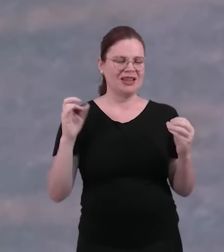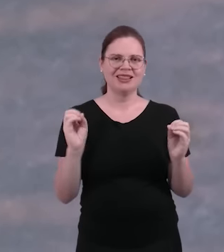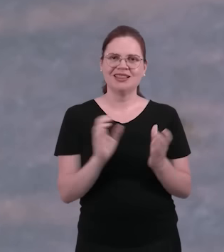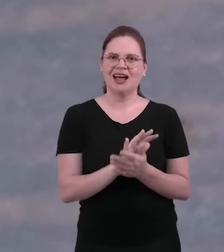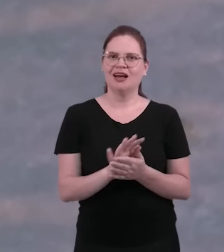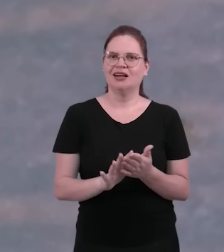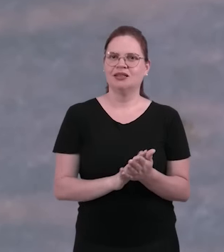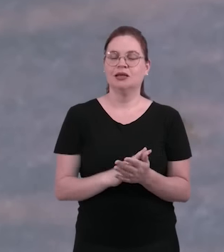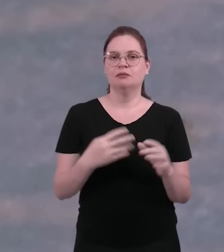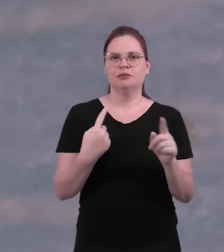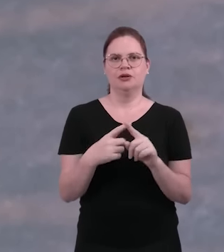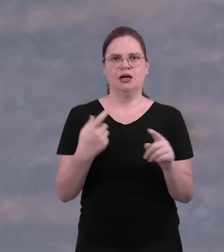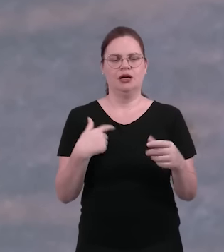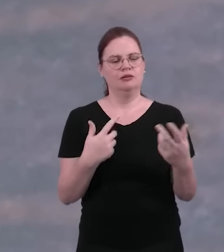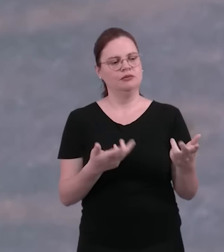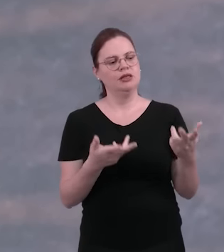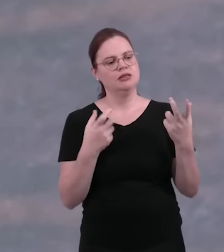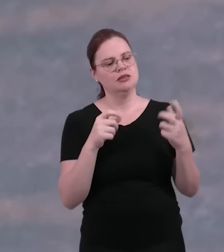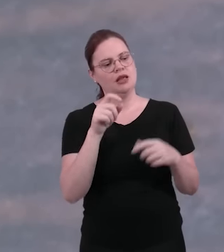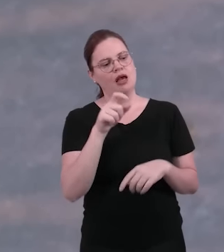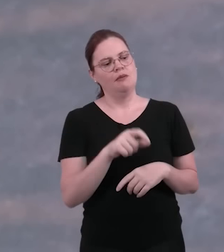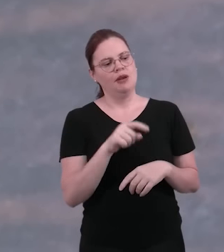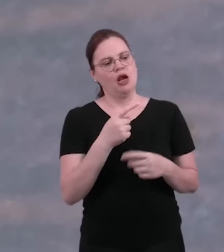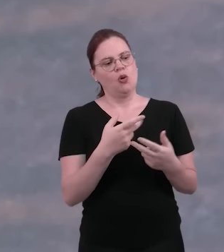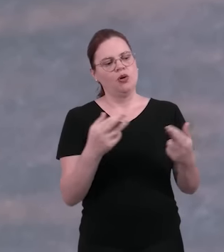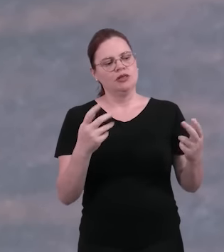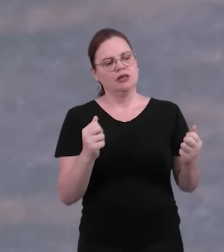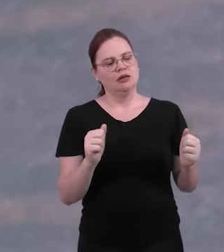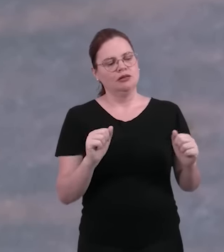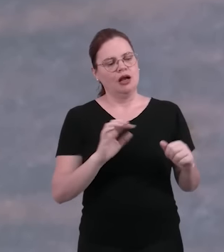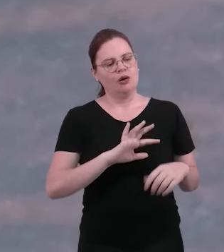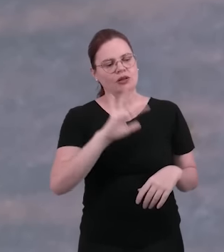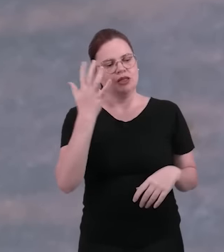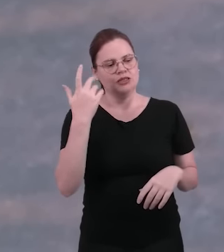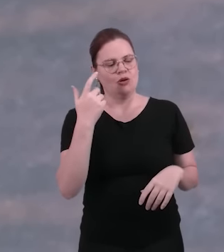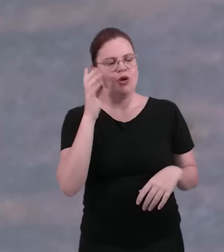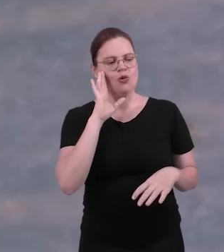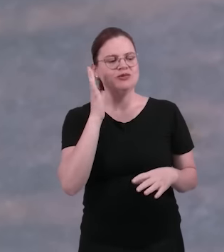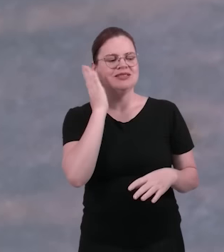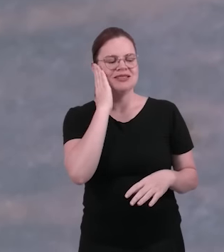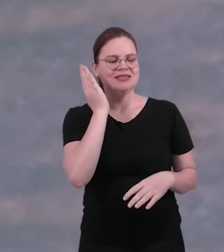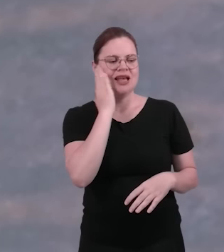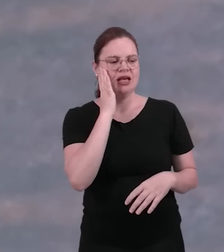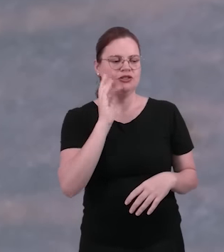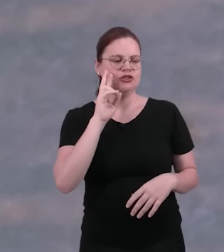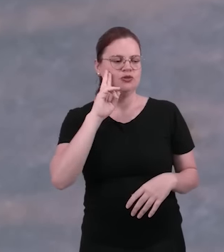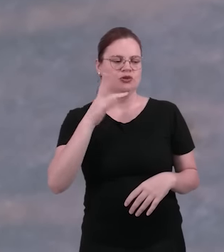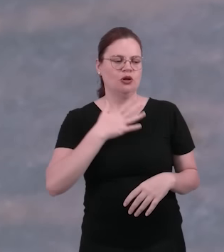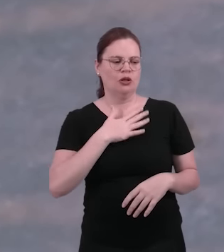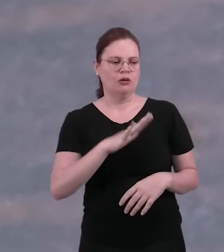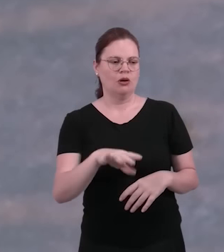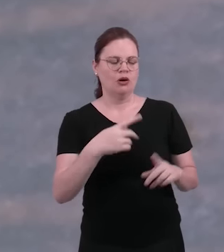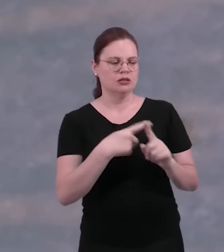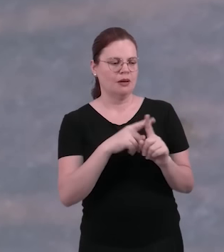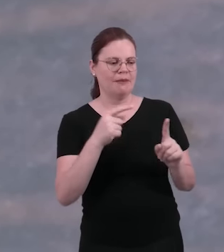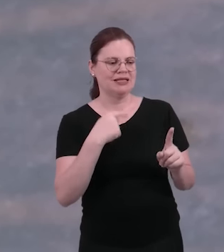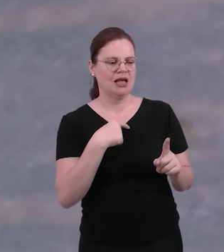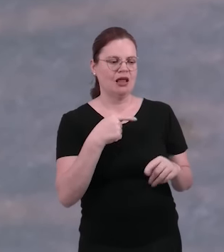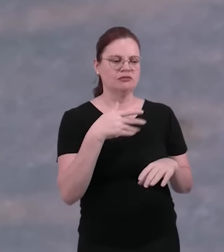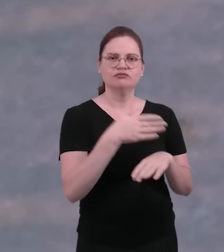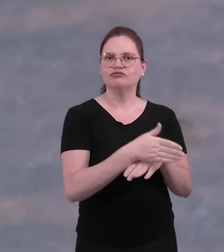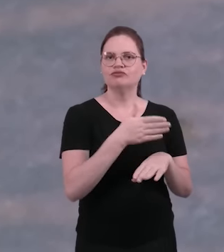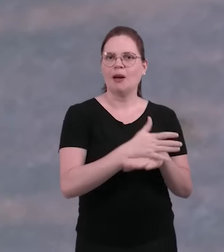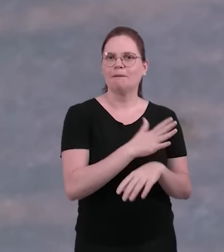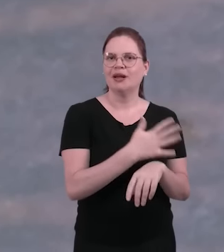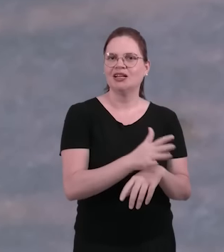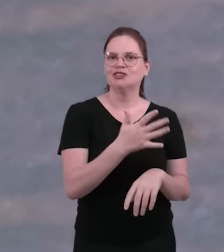ela sabe que não agrada o Senhor, mas ela não tem a sensibilidade do Espírito Santo para alertá-la daquilo ali, tem um negócio muito errado. É um